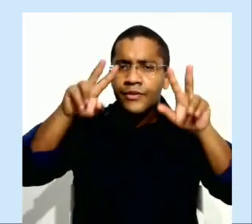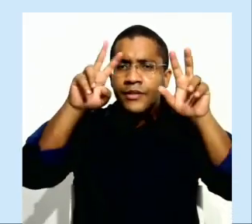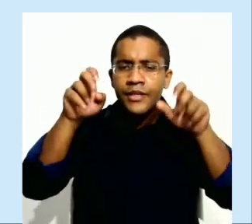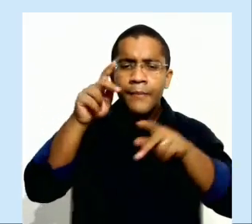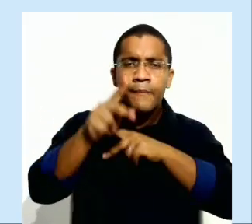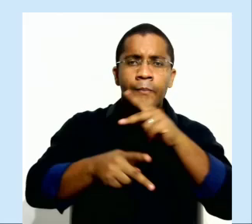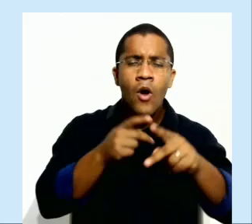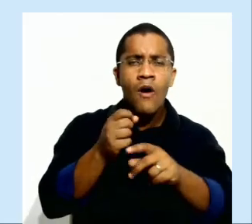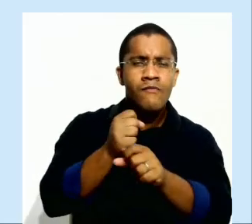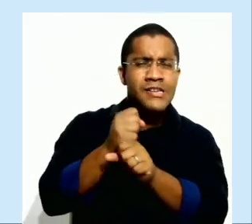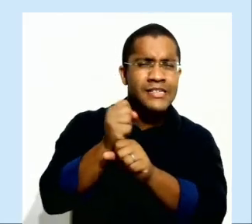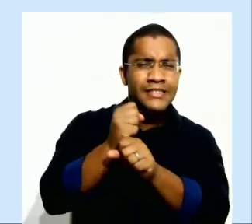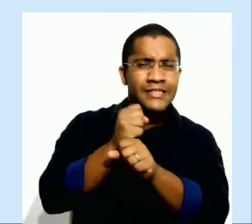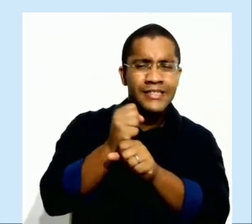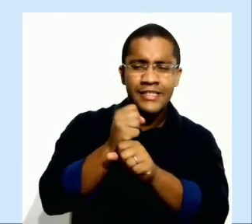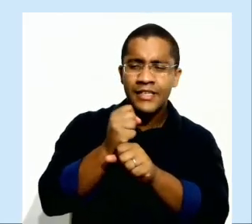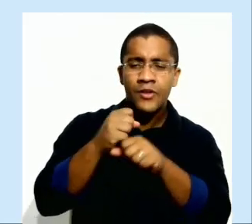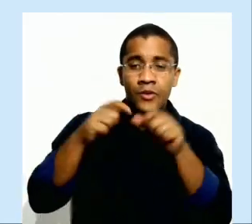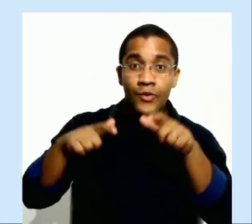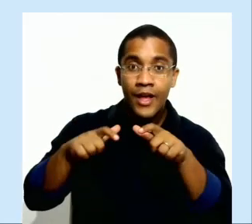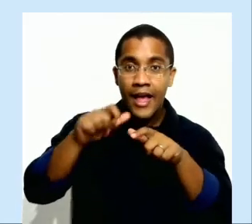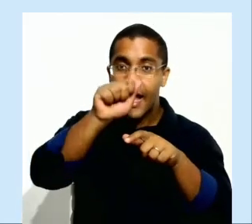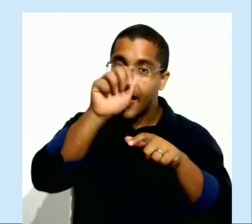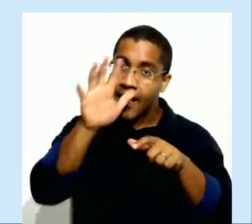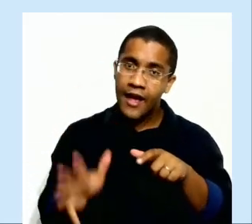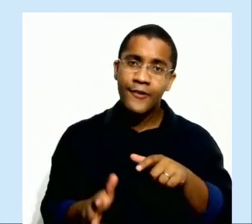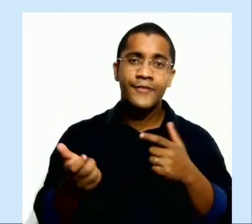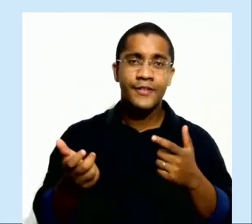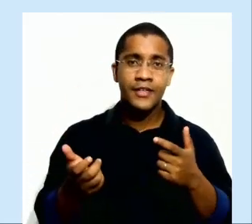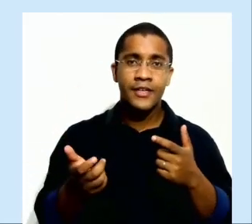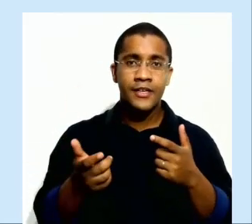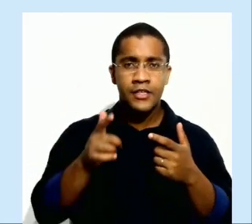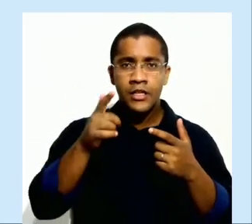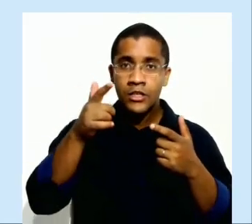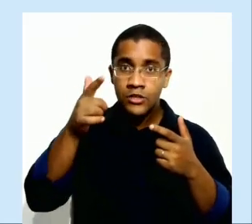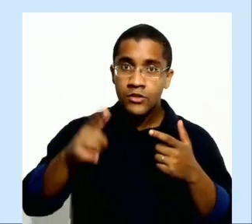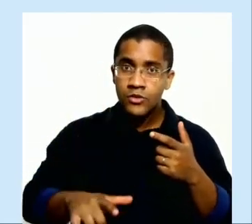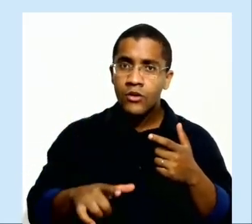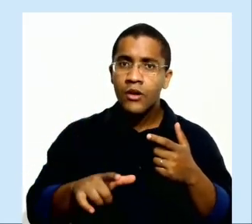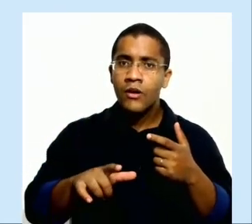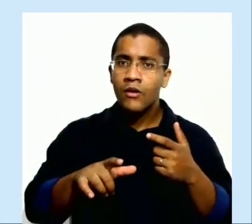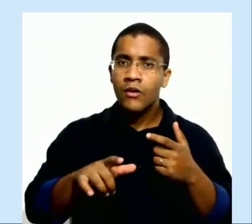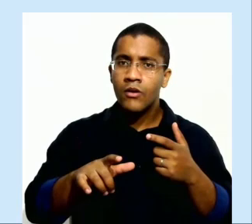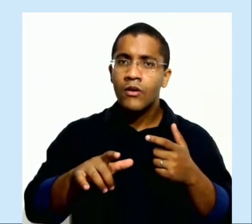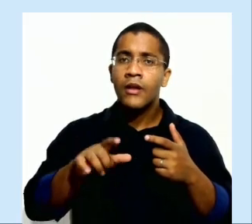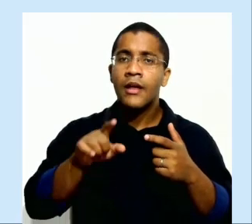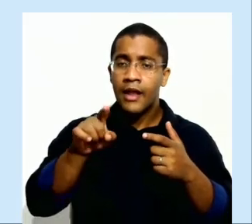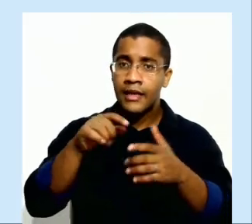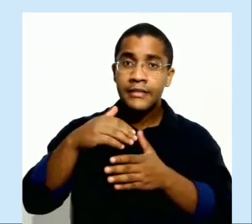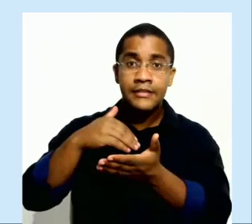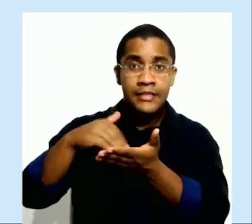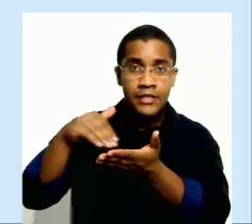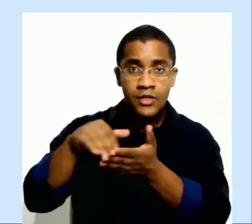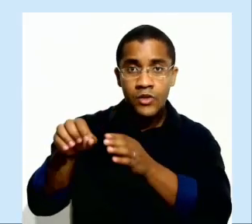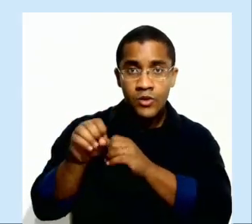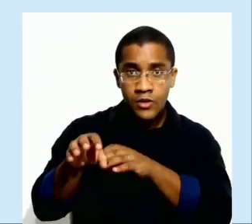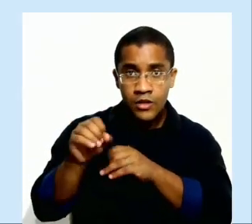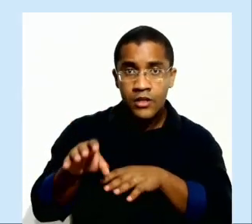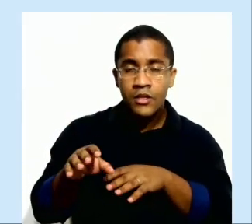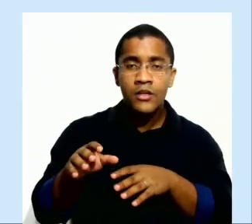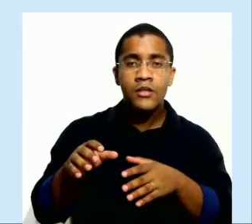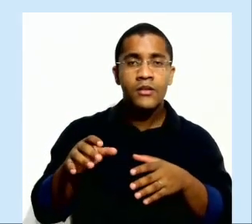discutindo os povos antigos da África. E novamente reforço a preocupação da Secretaria